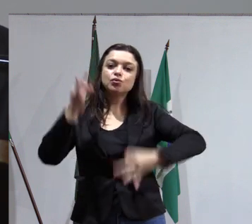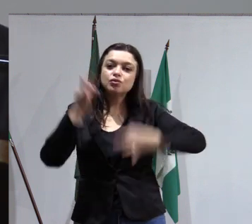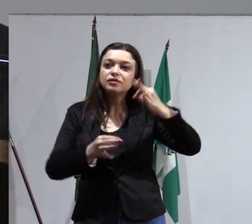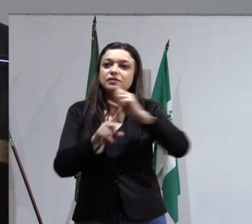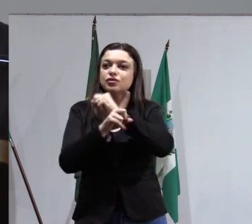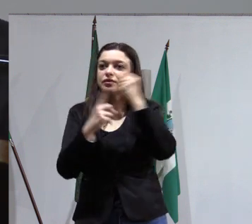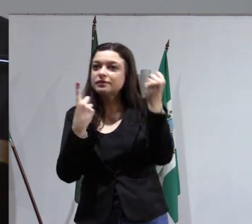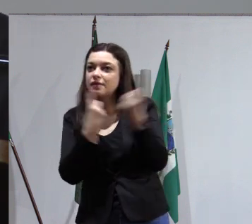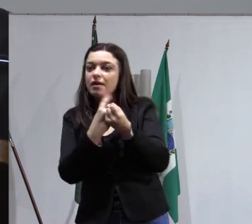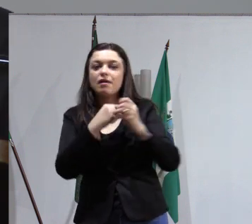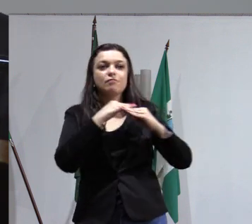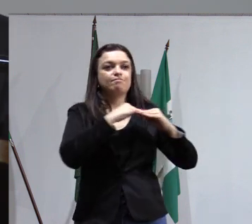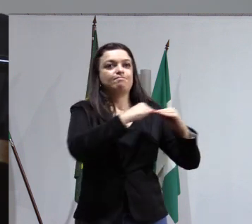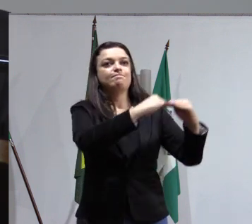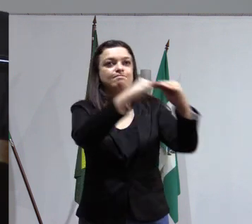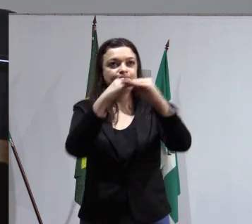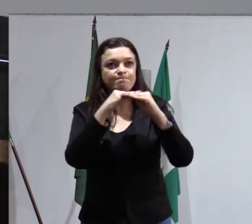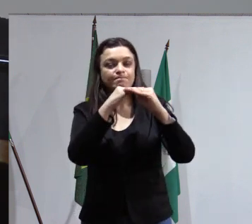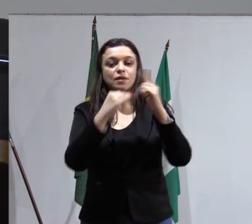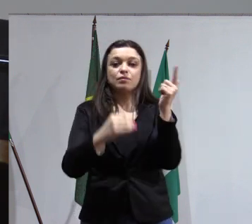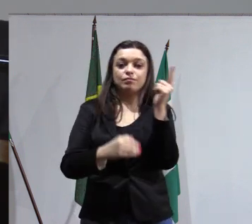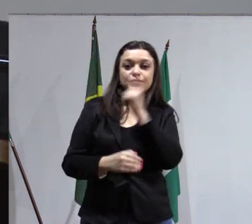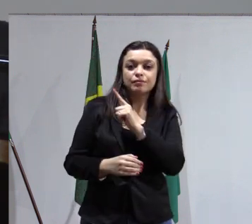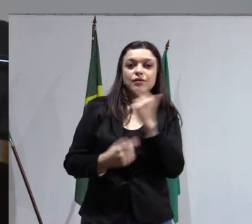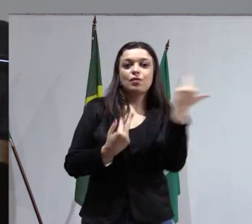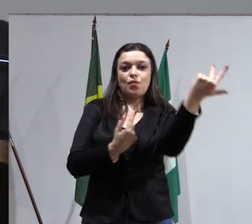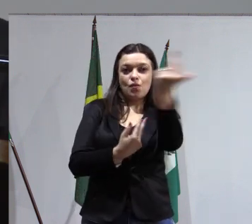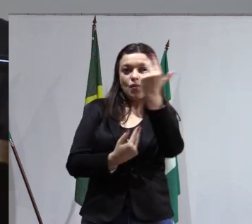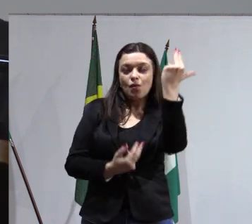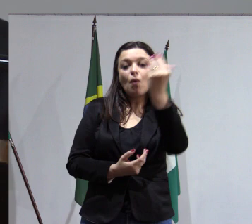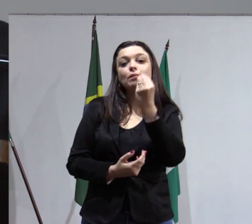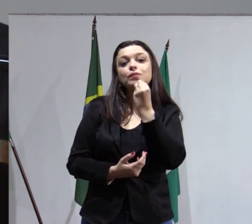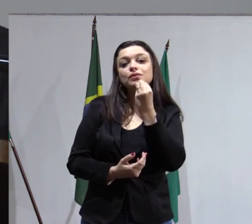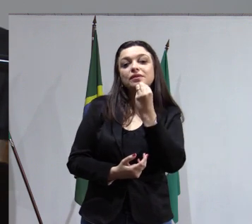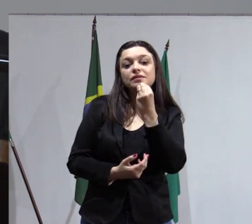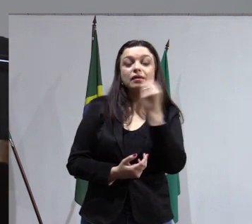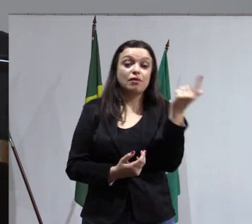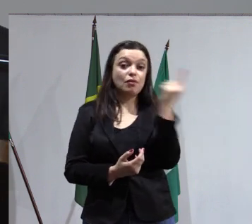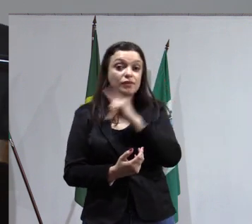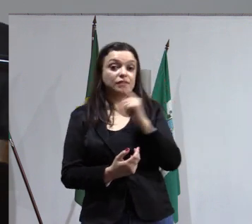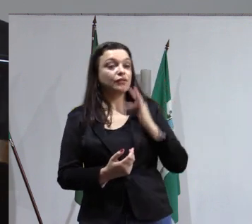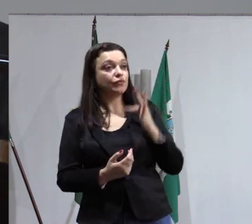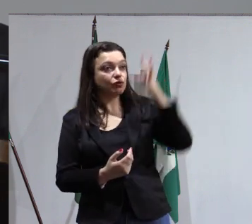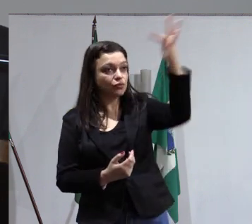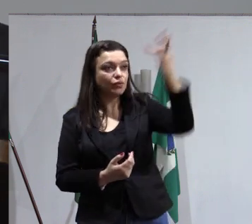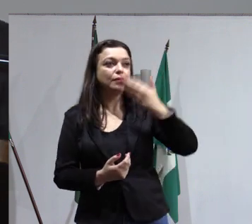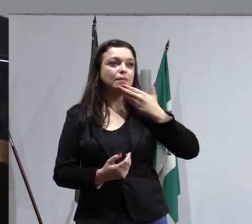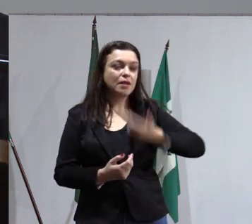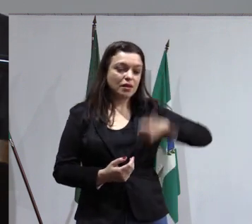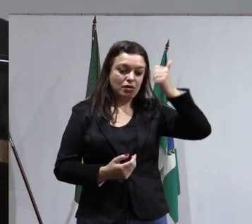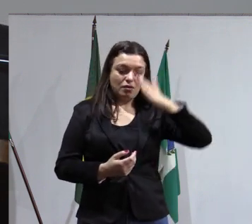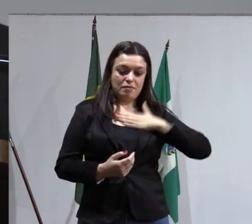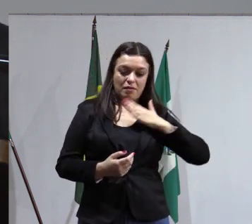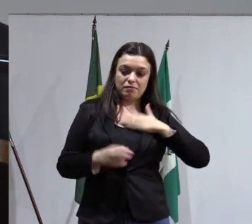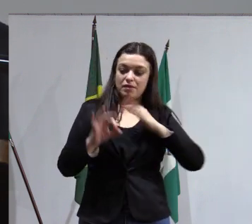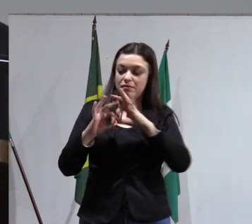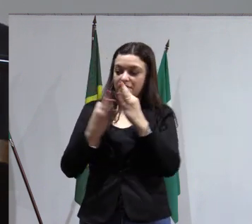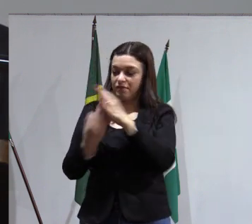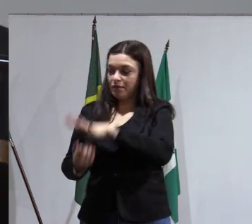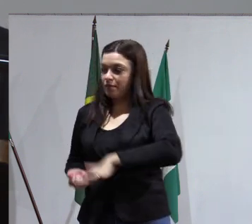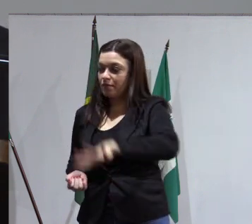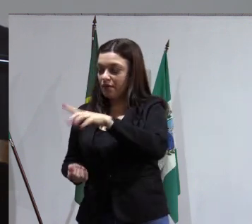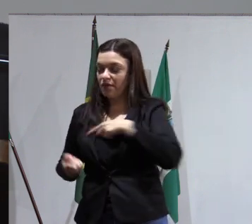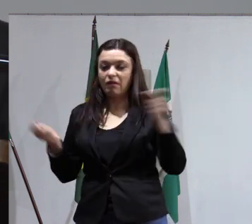todos possam ter as mesmas oportunidades, para que possam garantir um futuro digno para si e para sua família, espera-se que esses